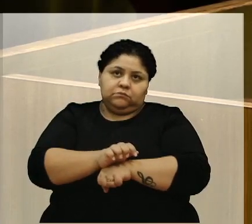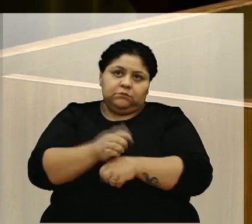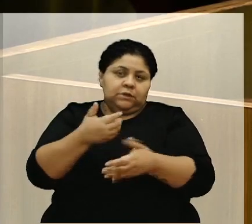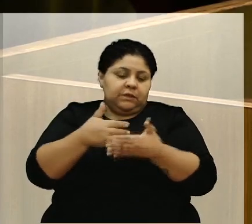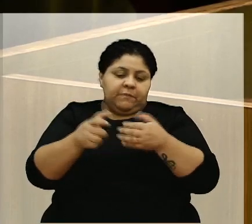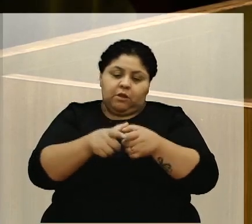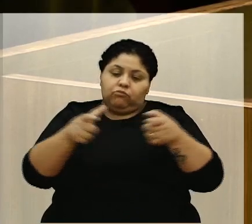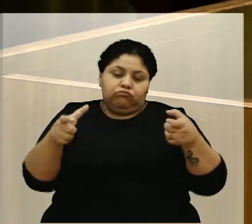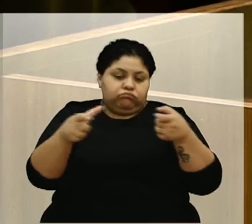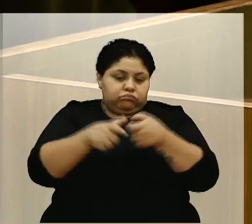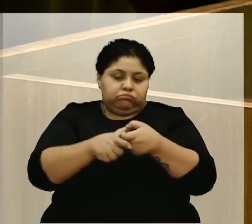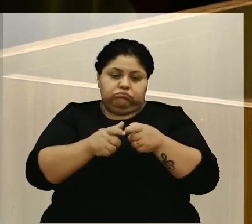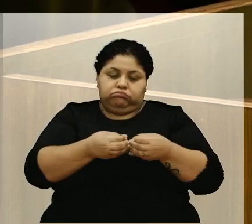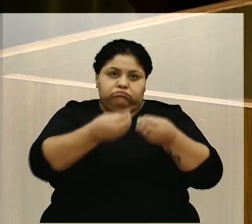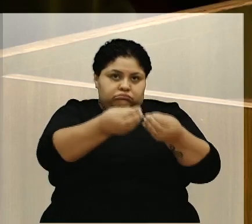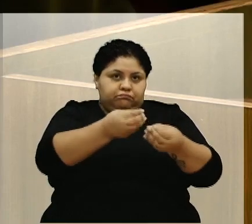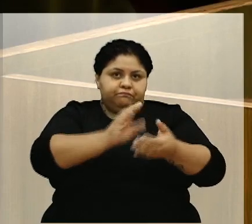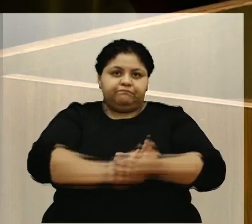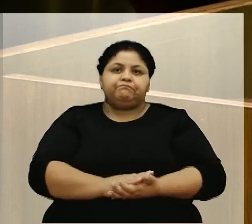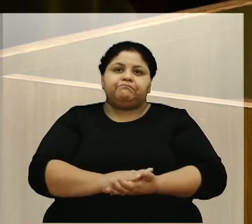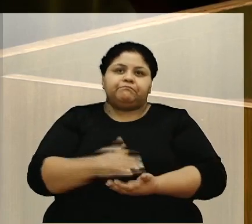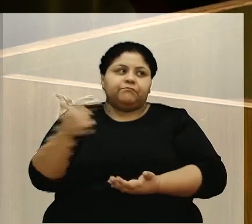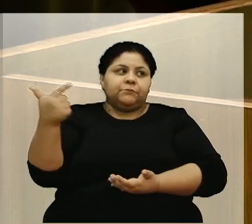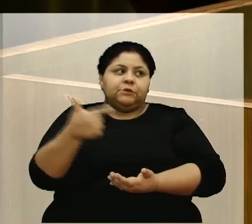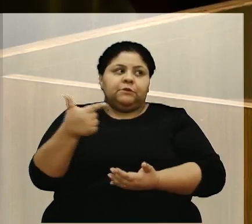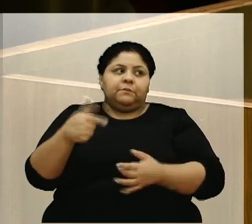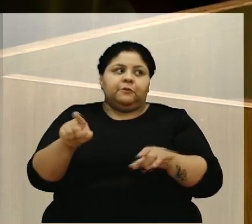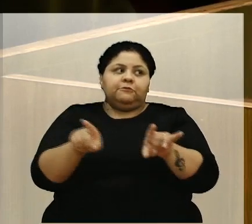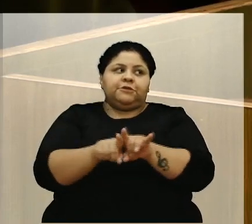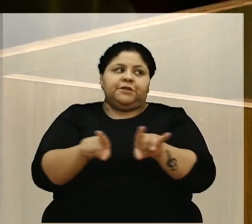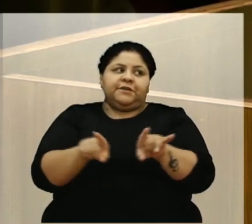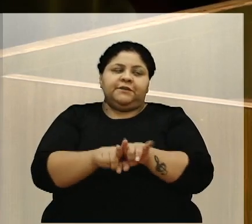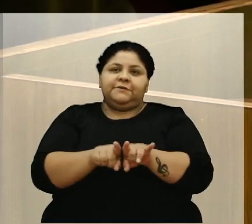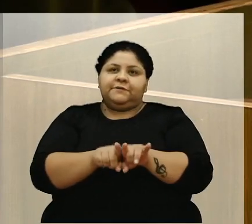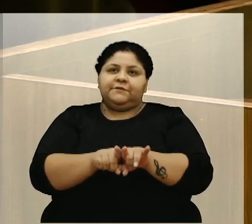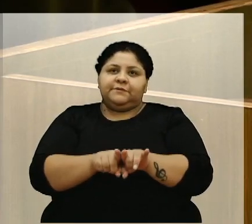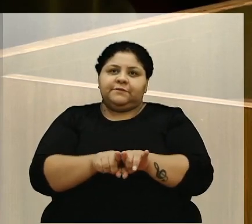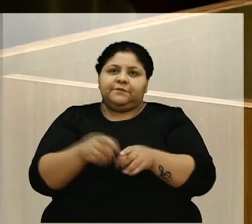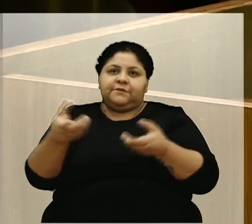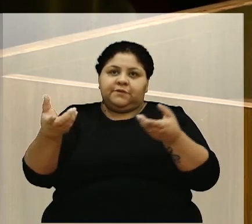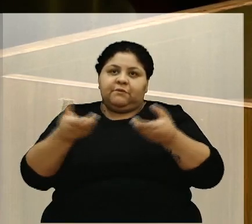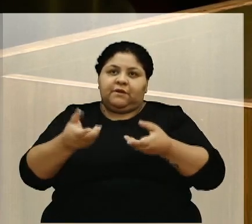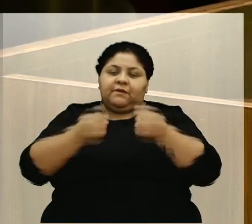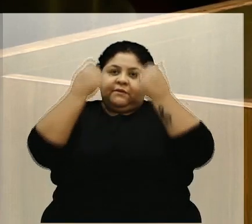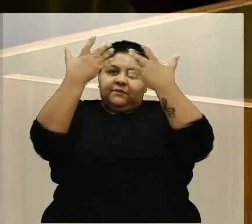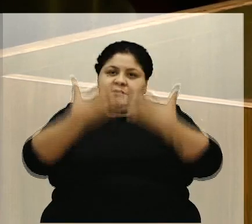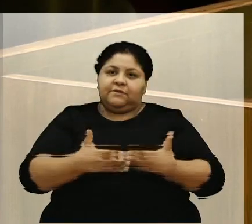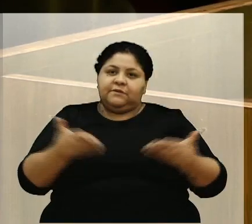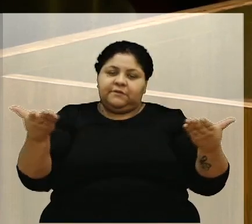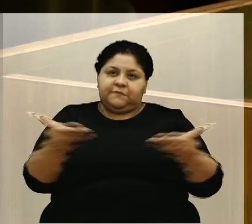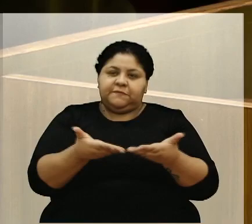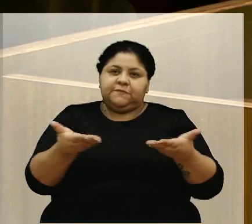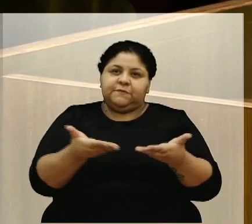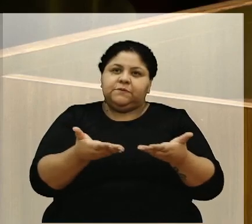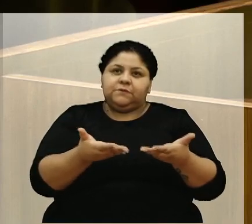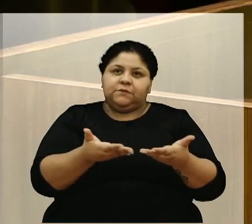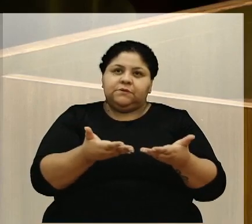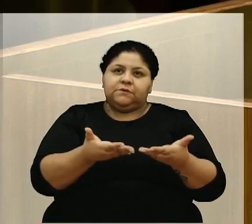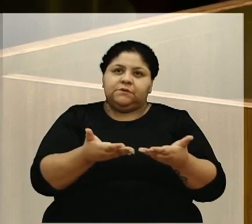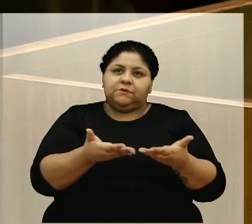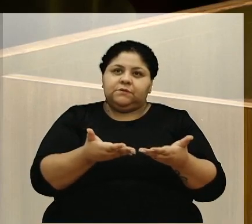doações. O segundo ponto que eu gostaria de trabalhar agora é a questão